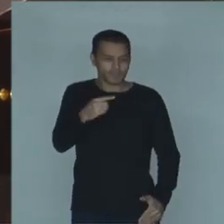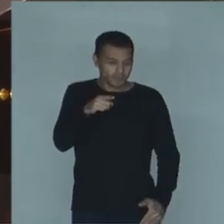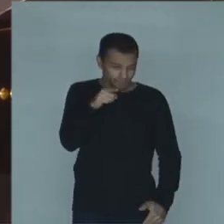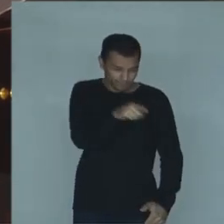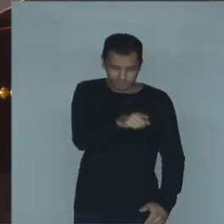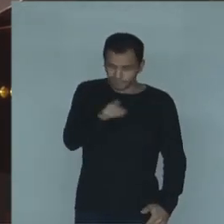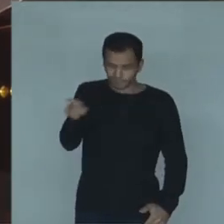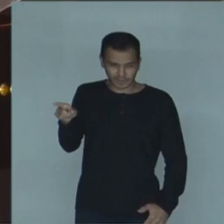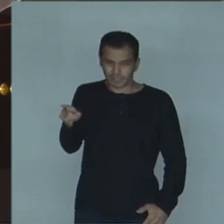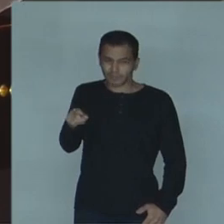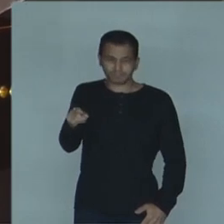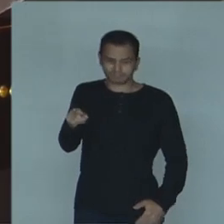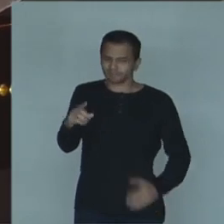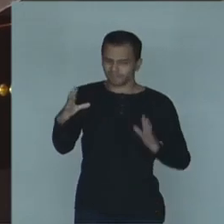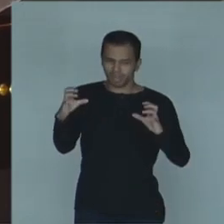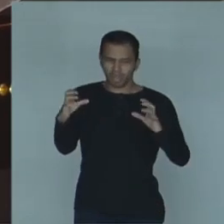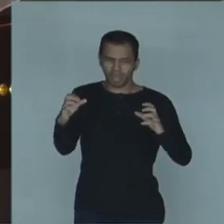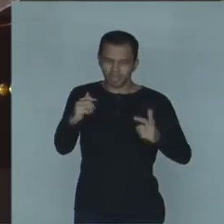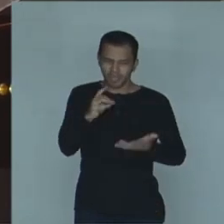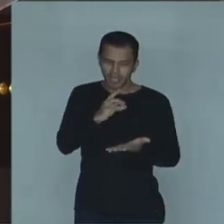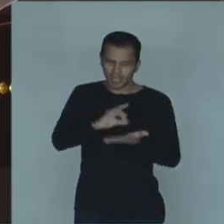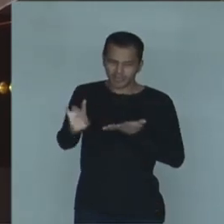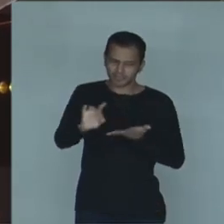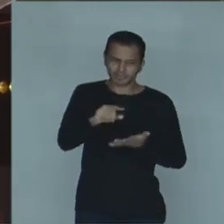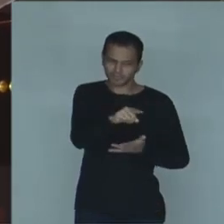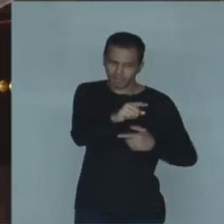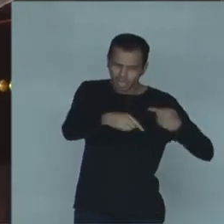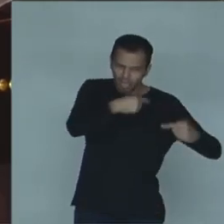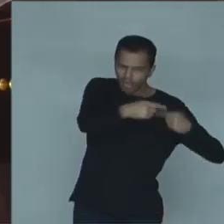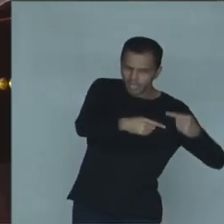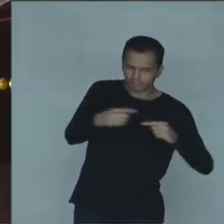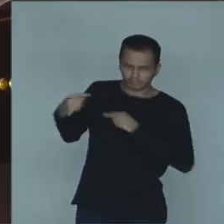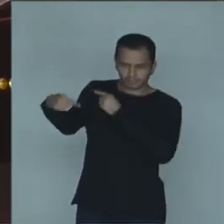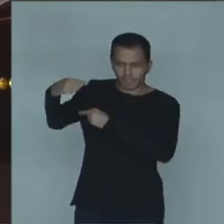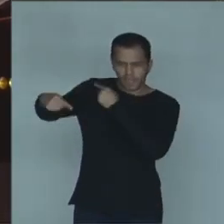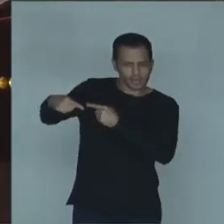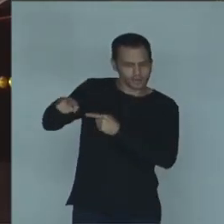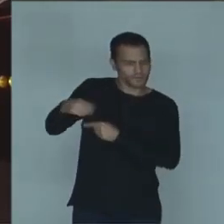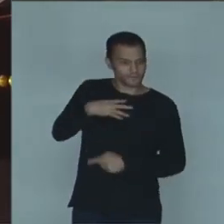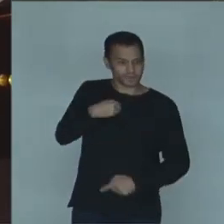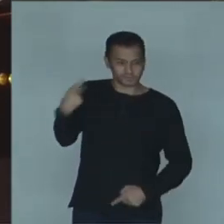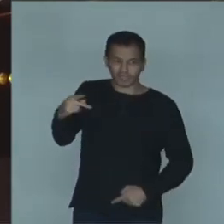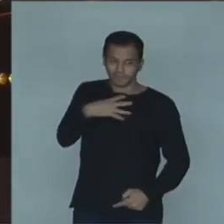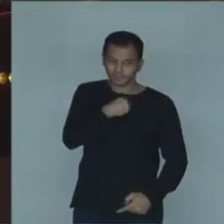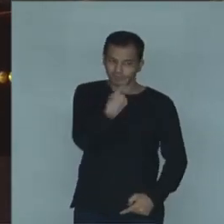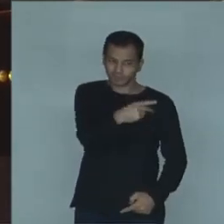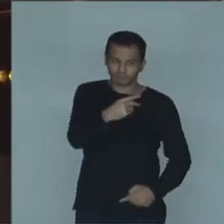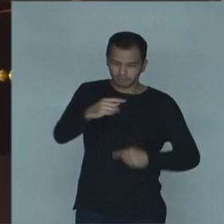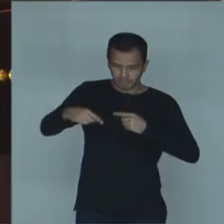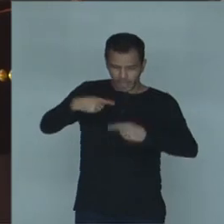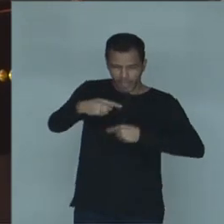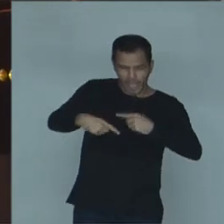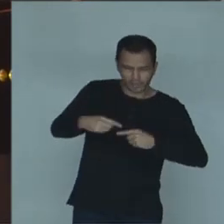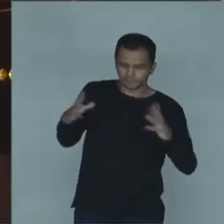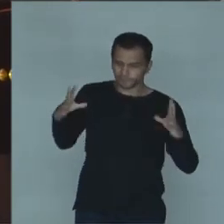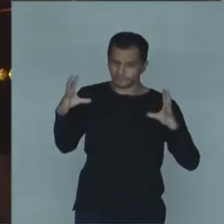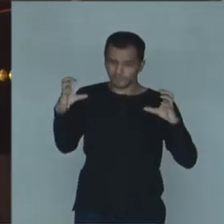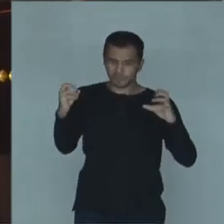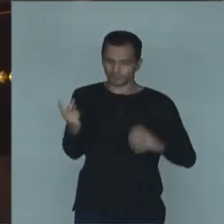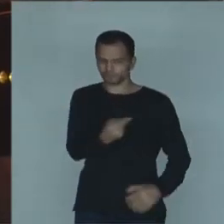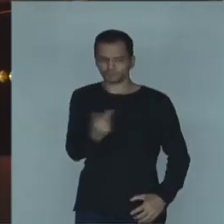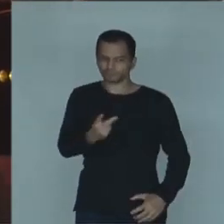você EA mulher entre a sua descendência e o descendente dela e se lhe ferira a cabeça